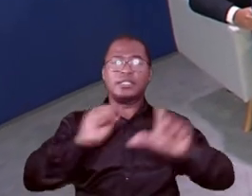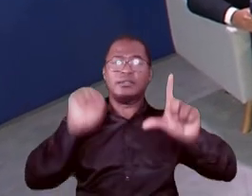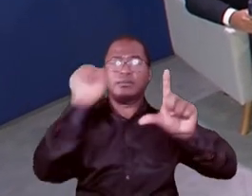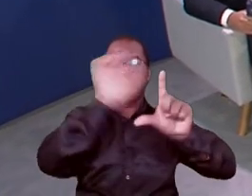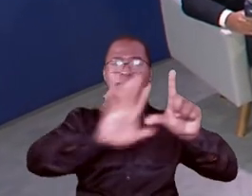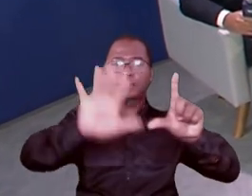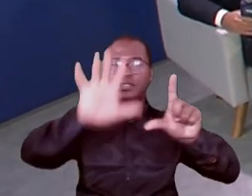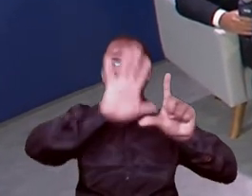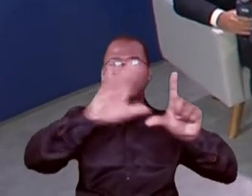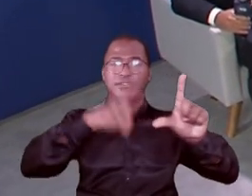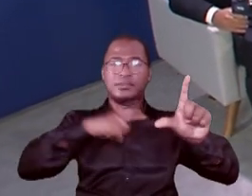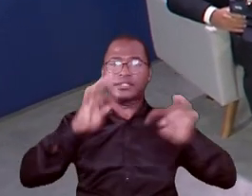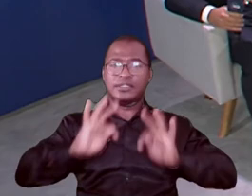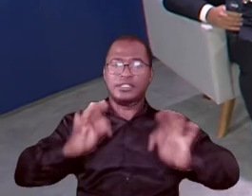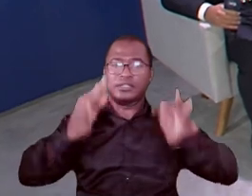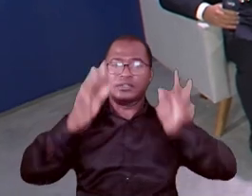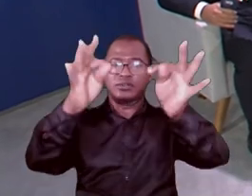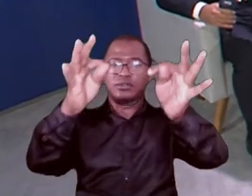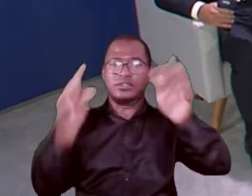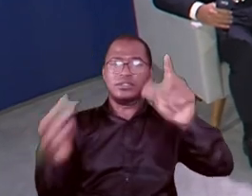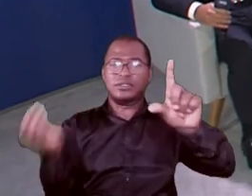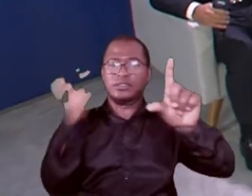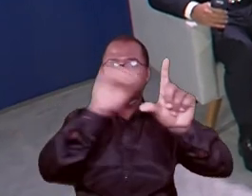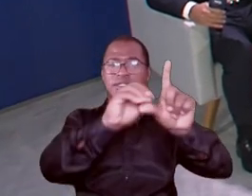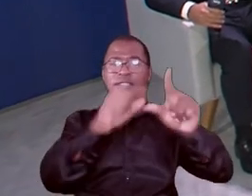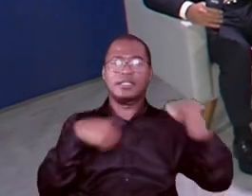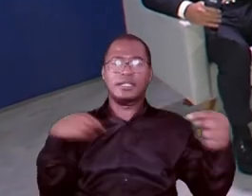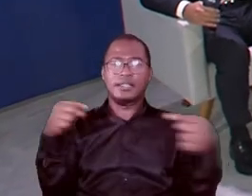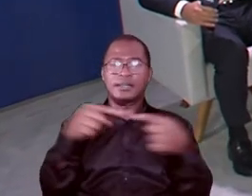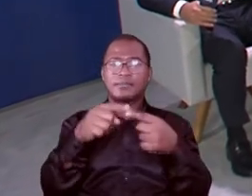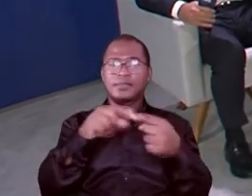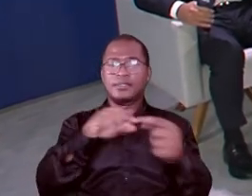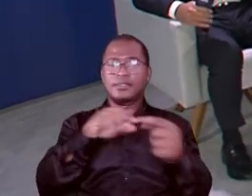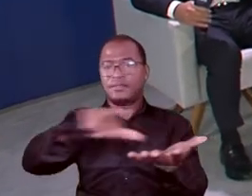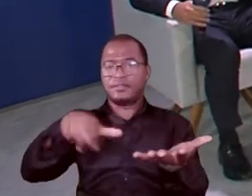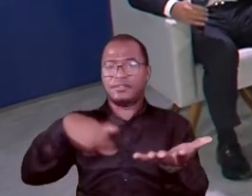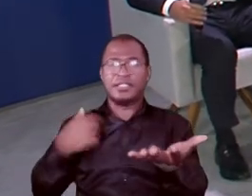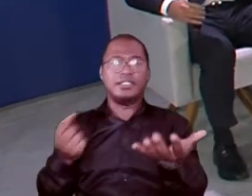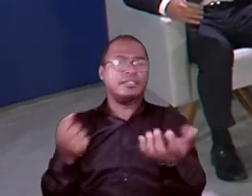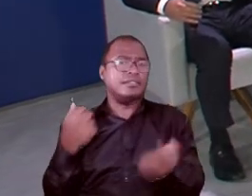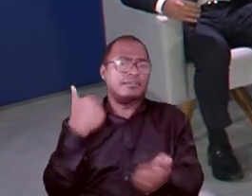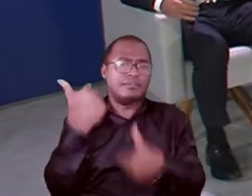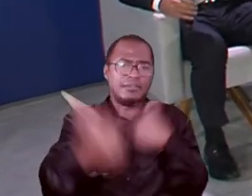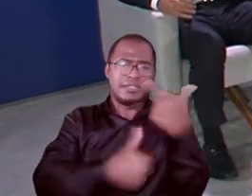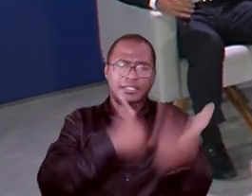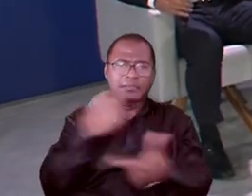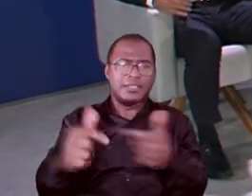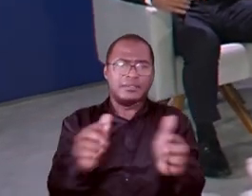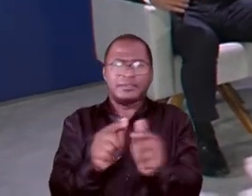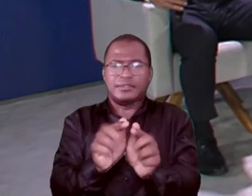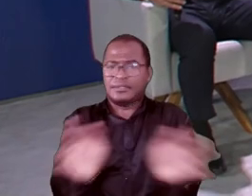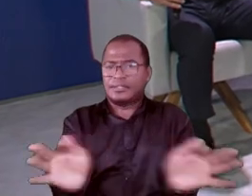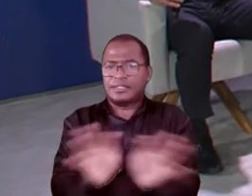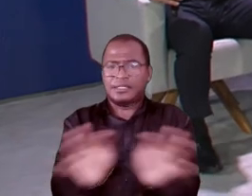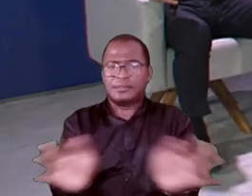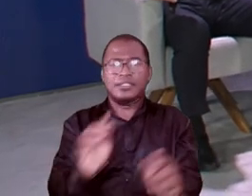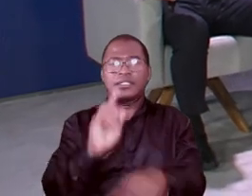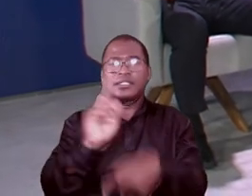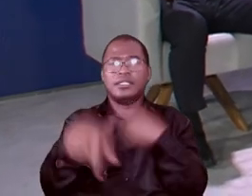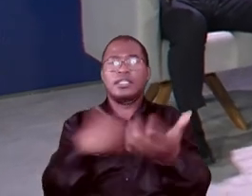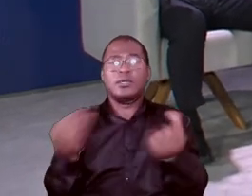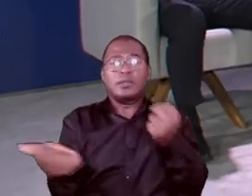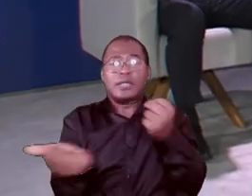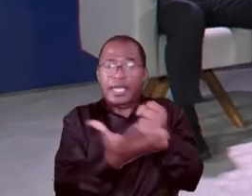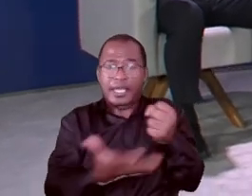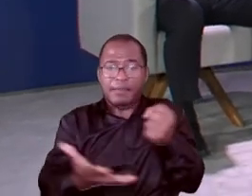tecnológica baseada muito em Pinhais e micro serviços Então esse é o alicerce né que a gente ajuda hoje os nossos clientes